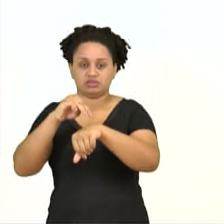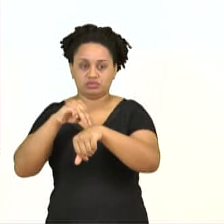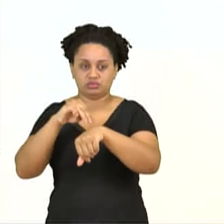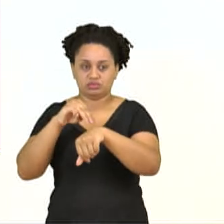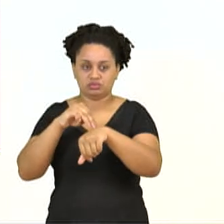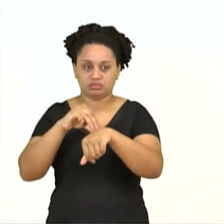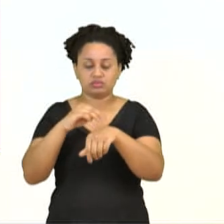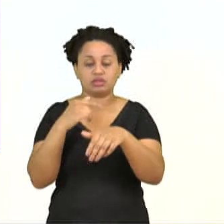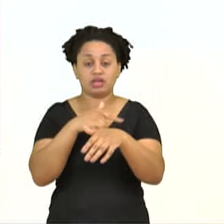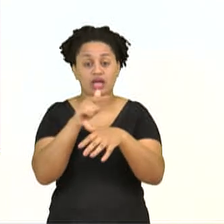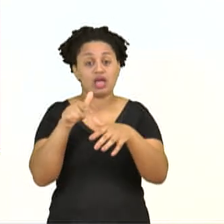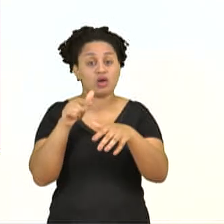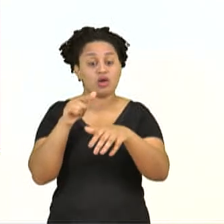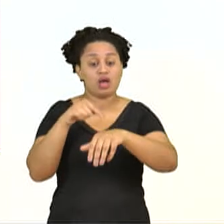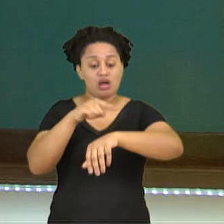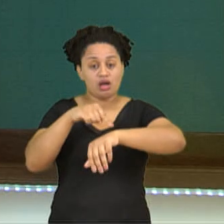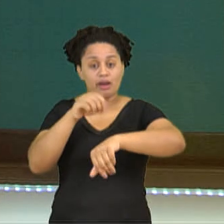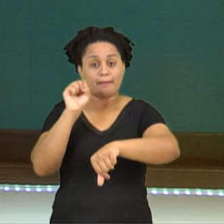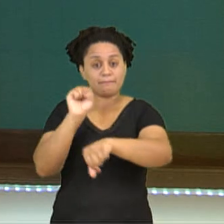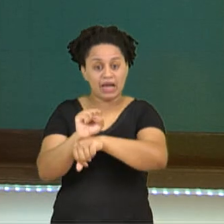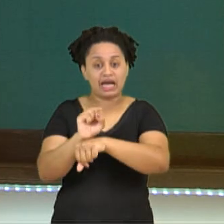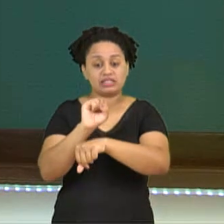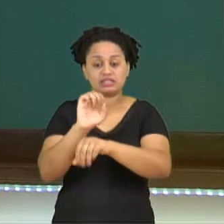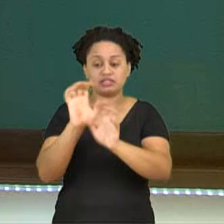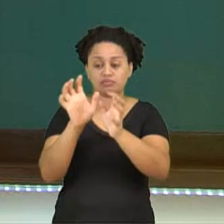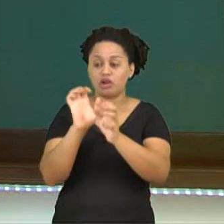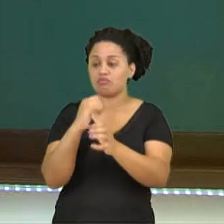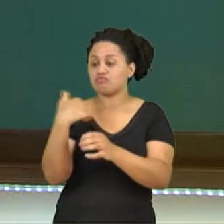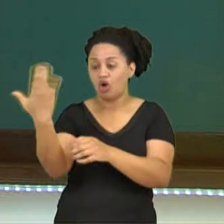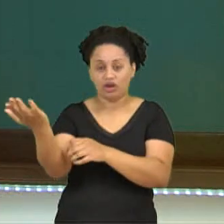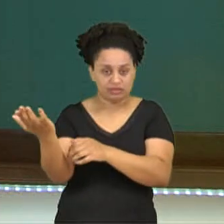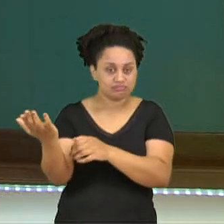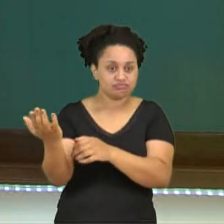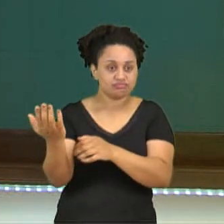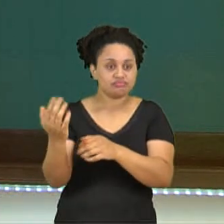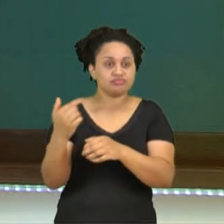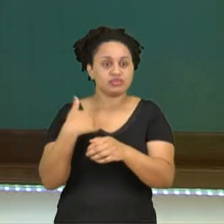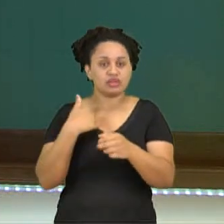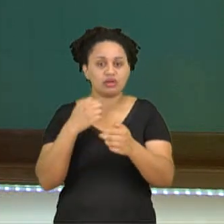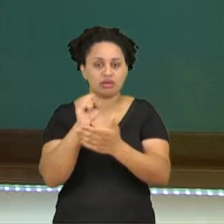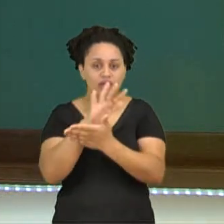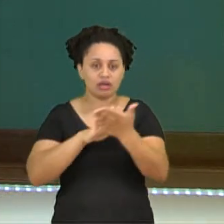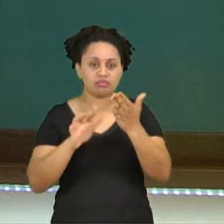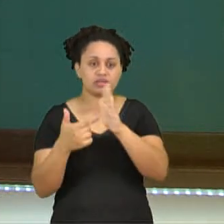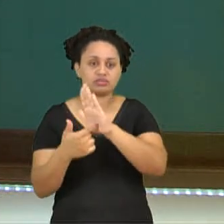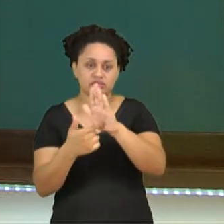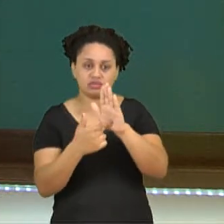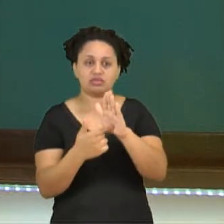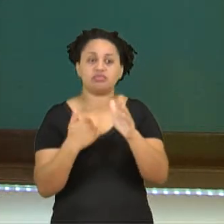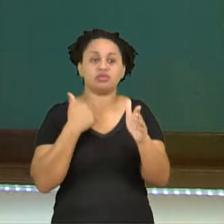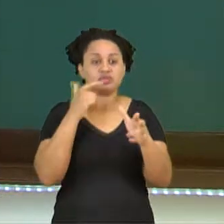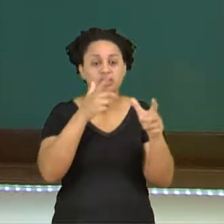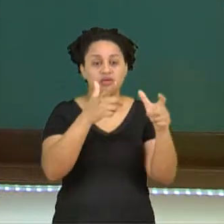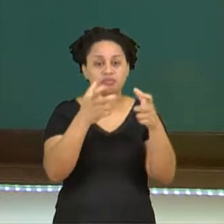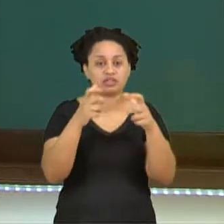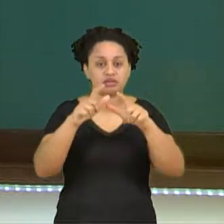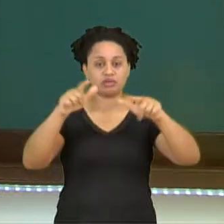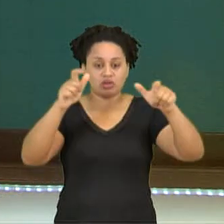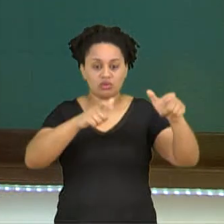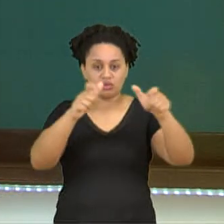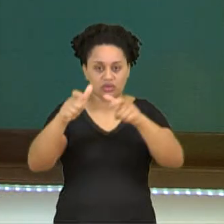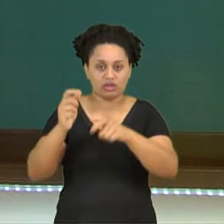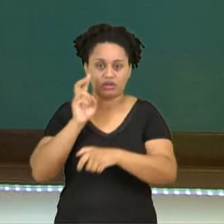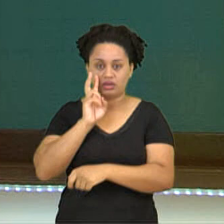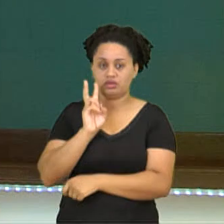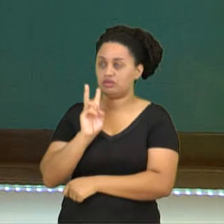sai. Então, através da imagem que eu coloquei ali, percebe-se como que é a posição mais ou menos